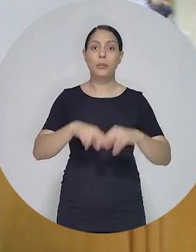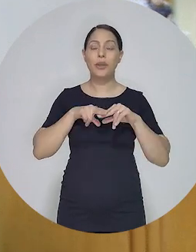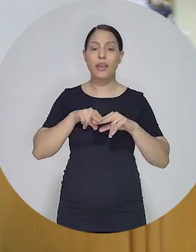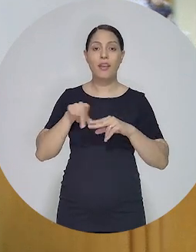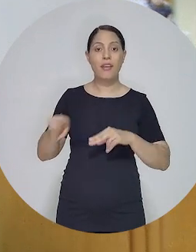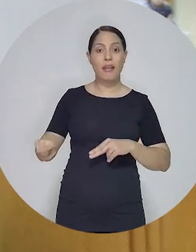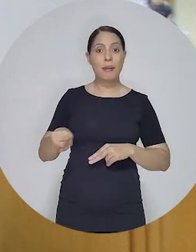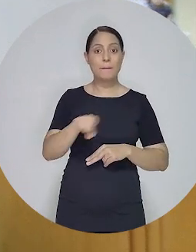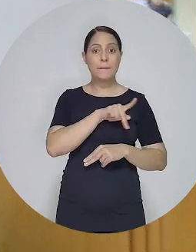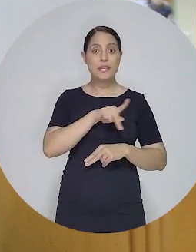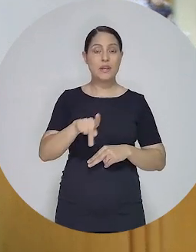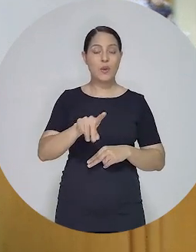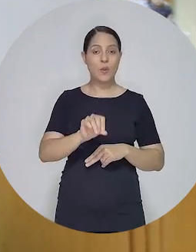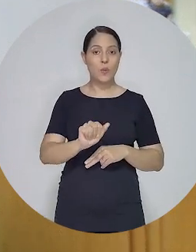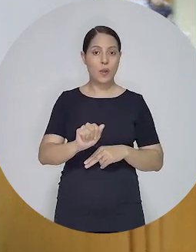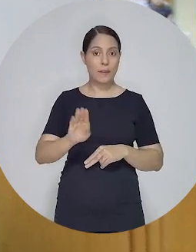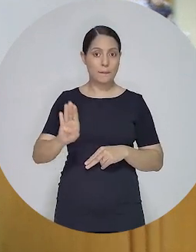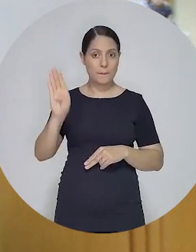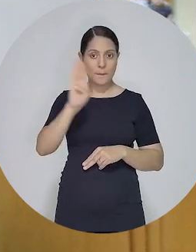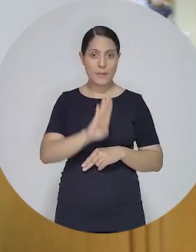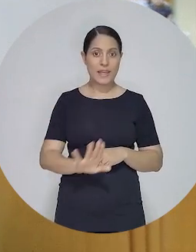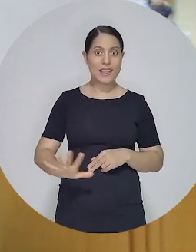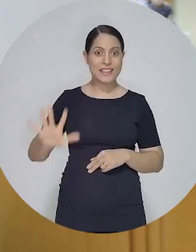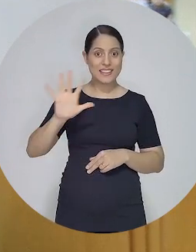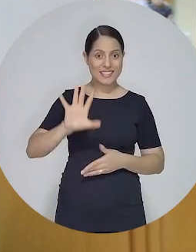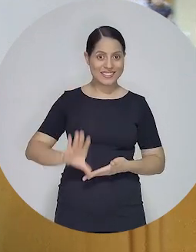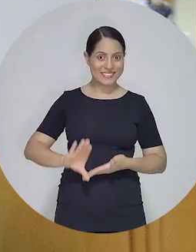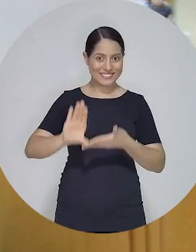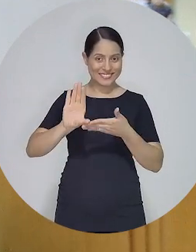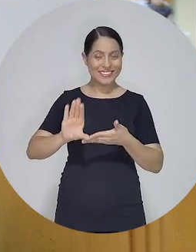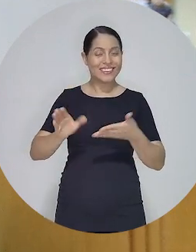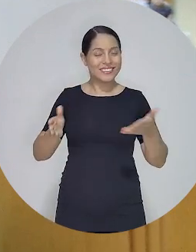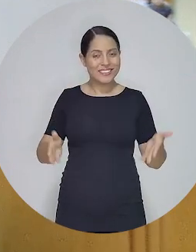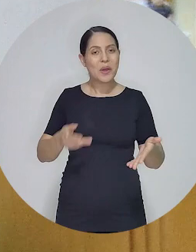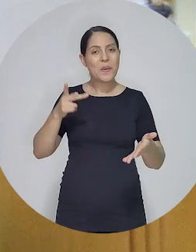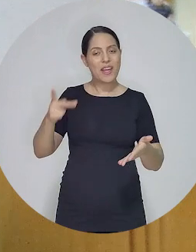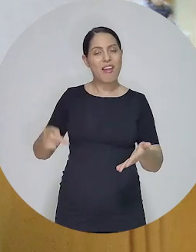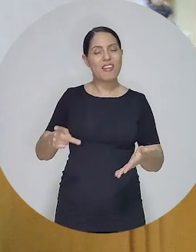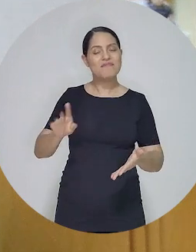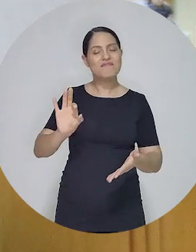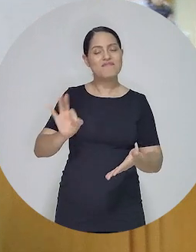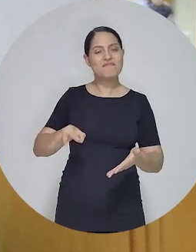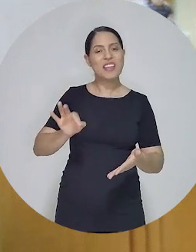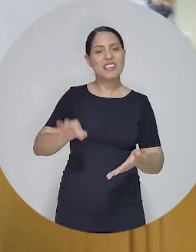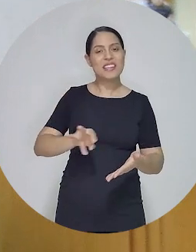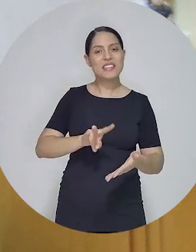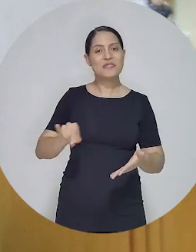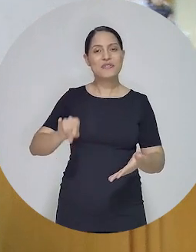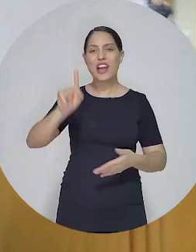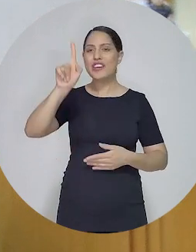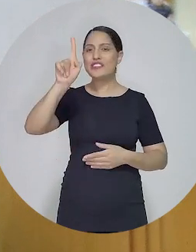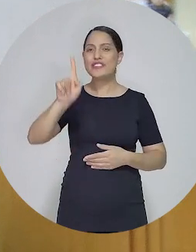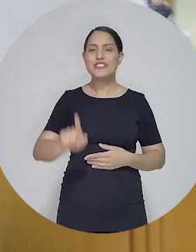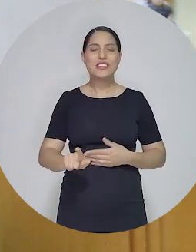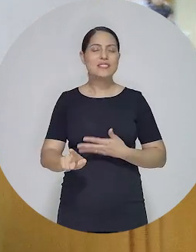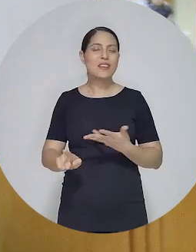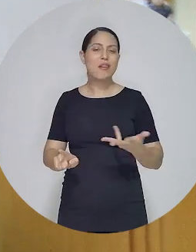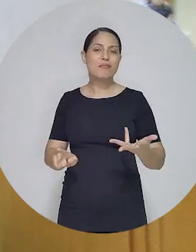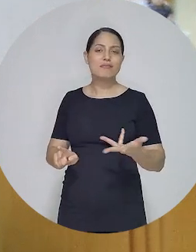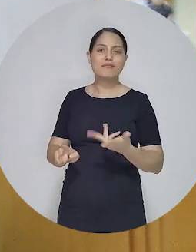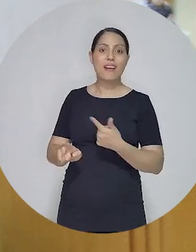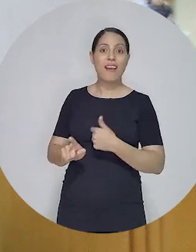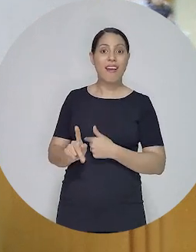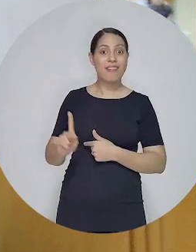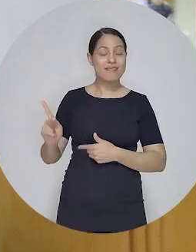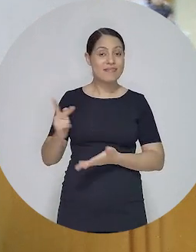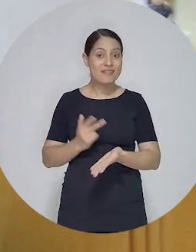de vê-lo hoje à frente da presidência da OAB Nacional e tenho certeza que ele fará uma extraordinária gestão, como